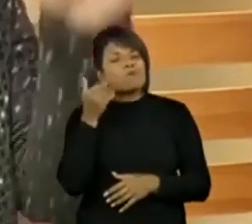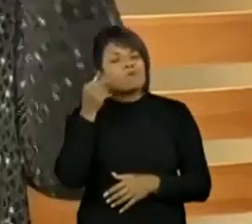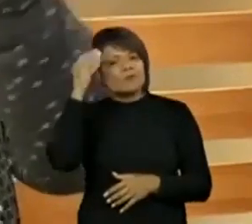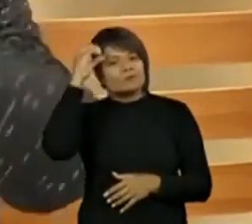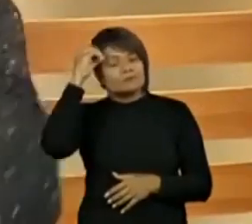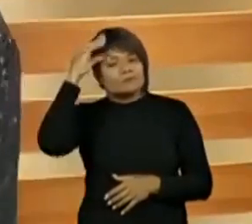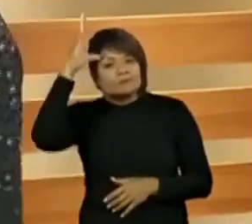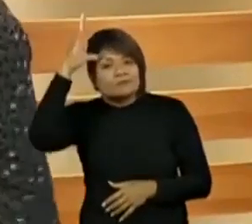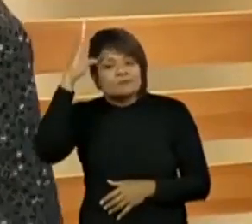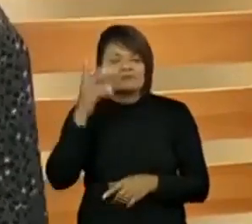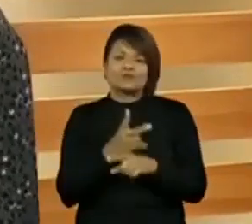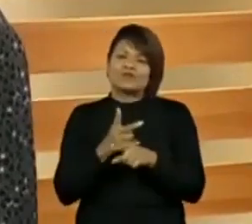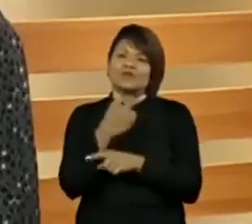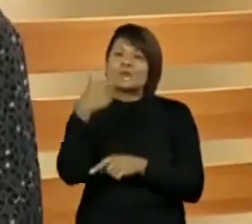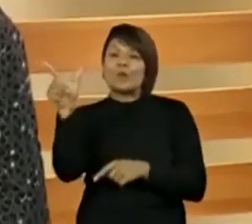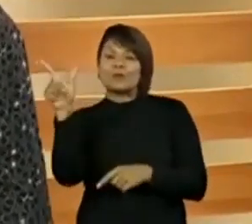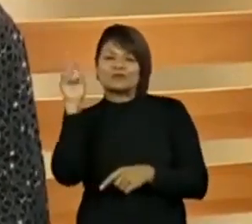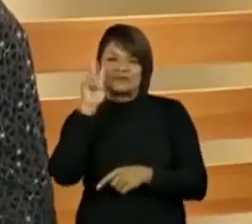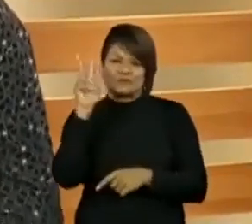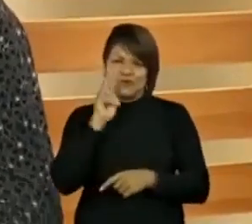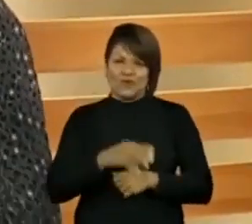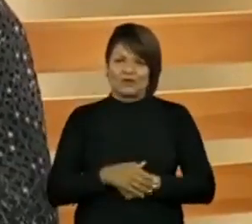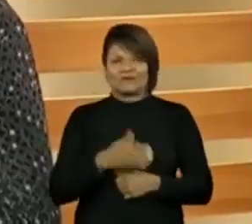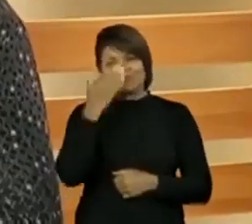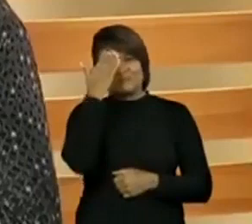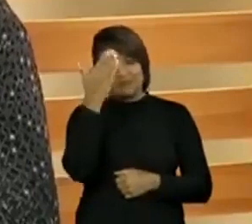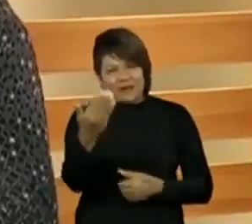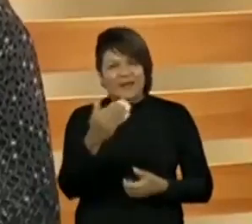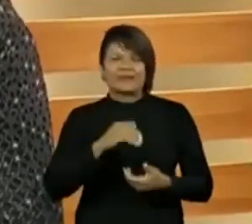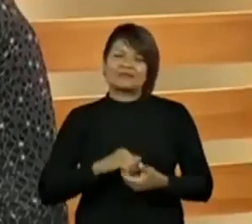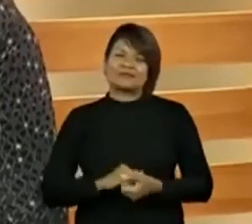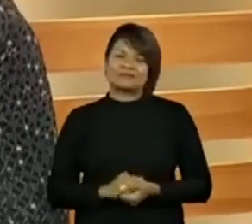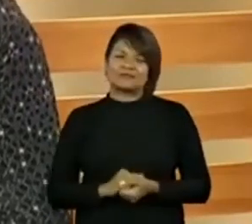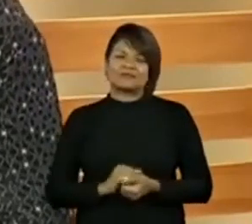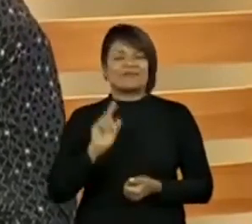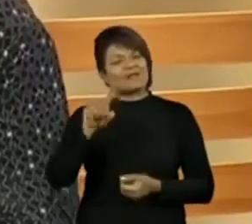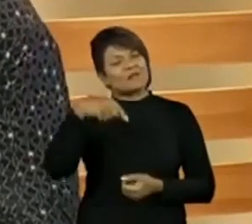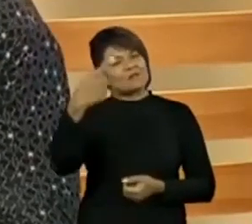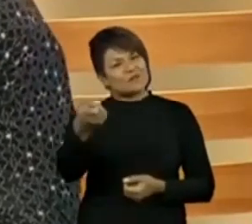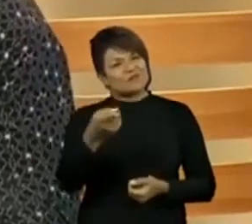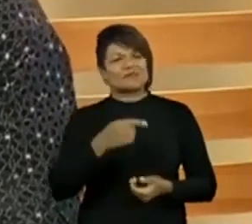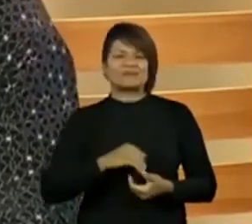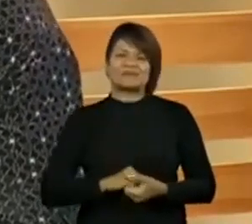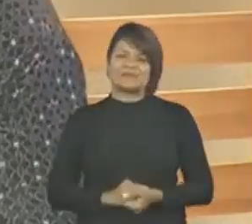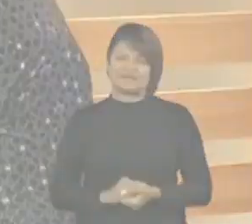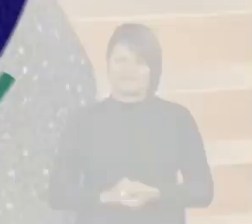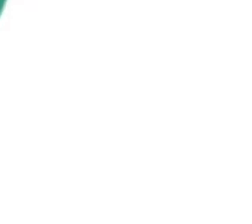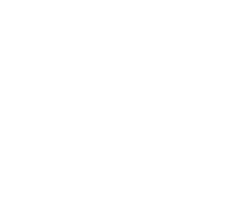outras histórias. Muito obrigada e até a próxima.